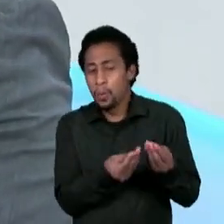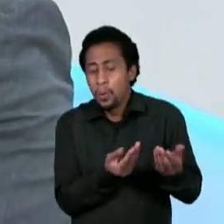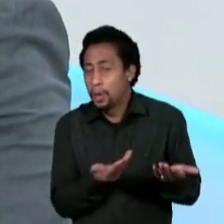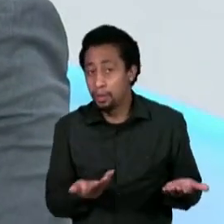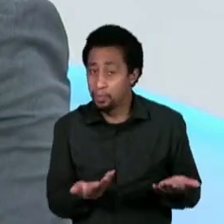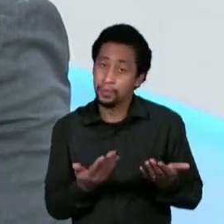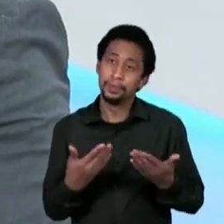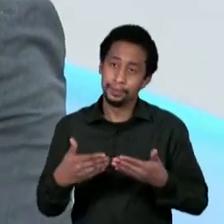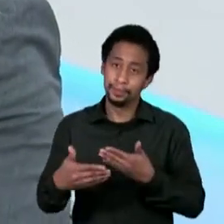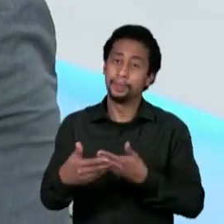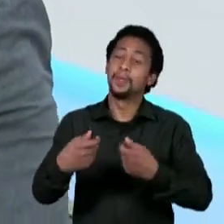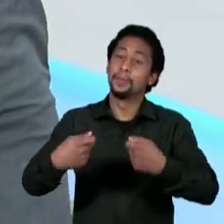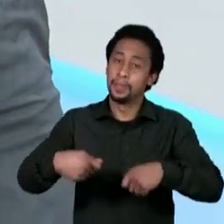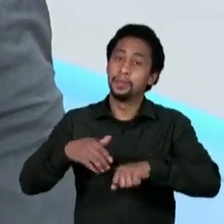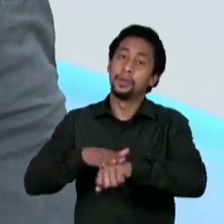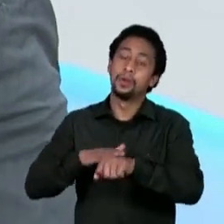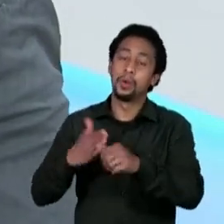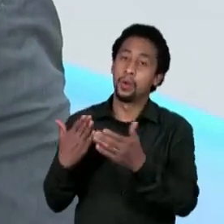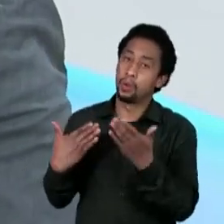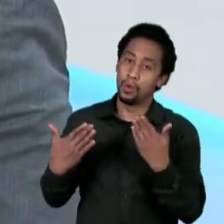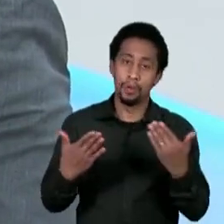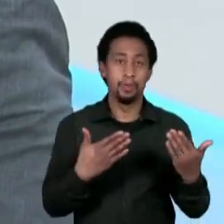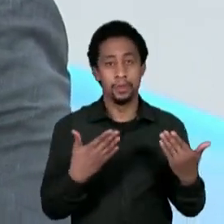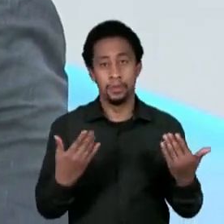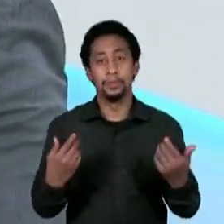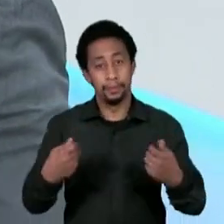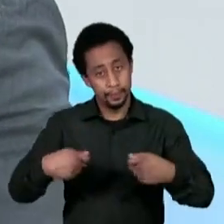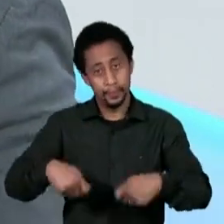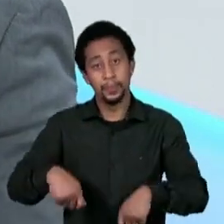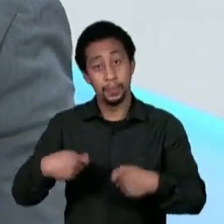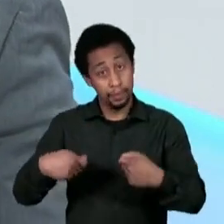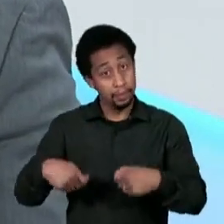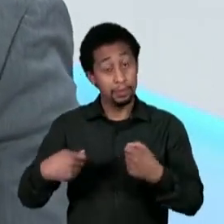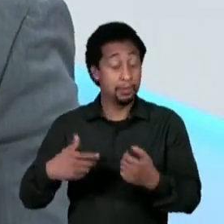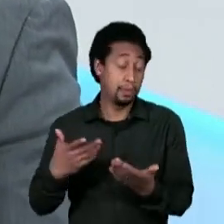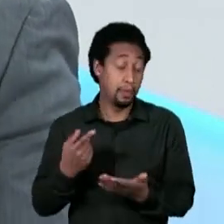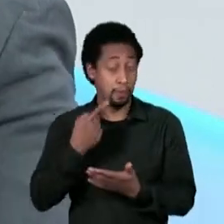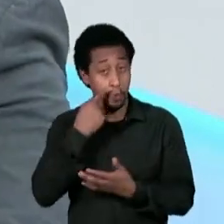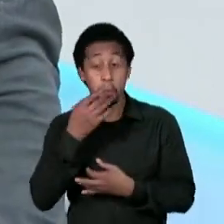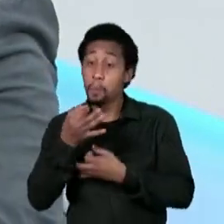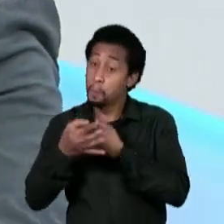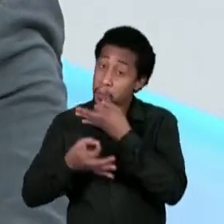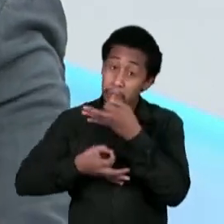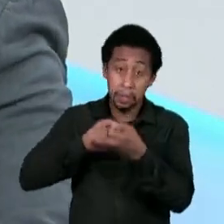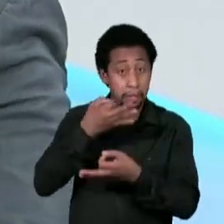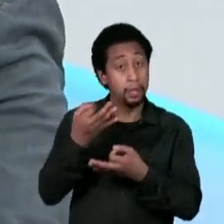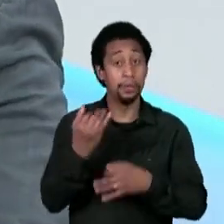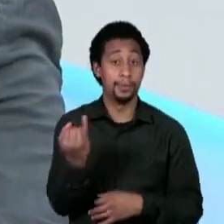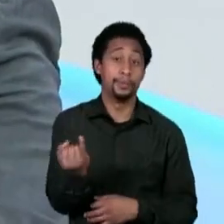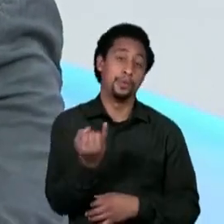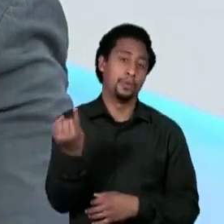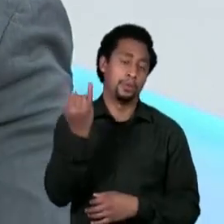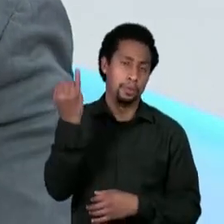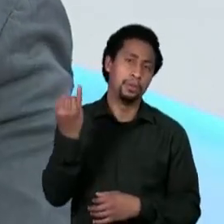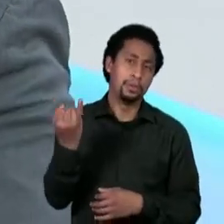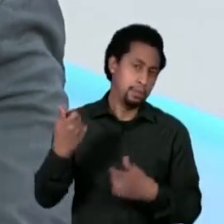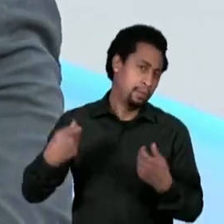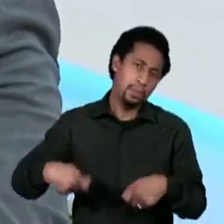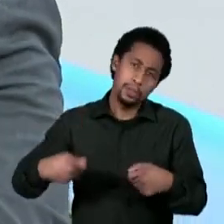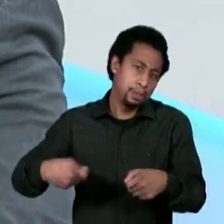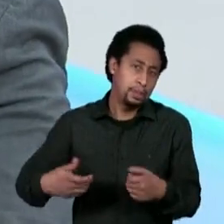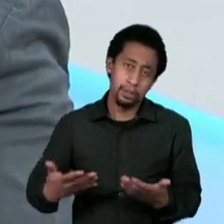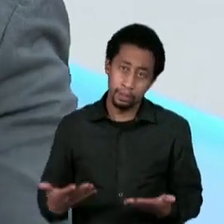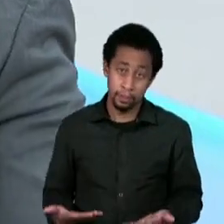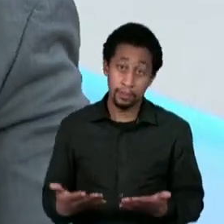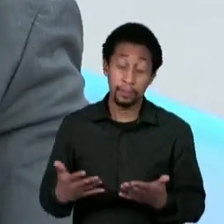acho que cabe conversa diálogo acho que cabe o acatamento ou não de sugestões acho que a gente precisa submeter isso ao